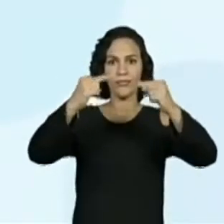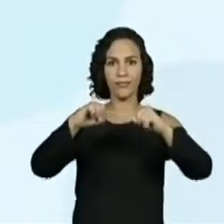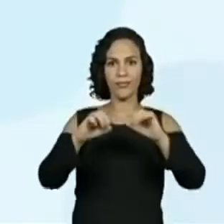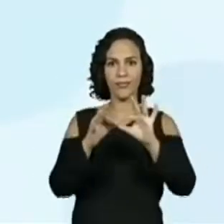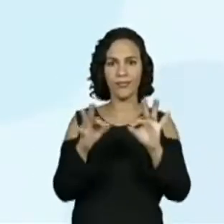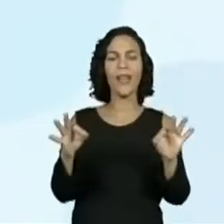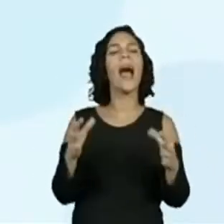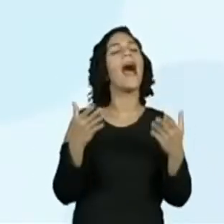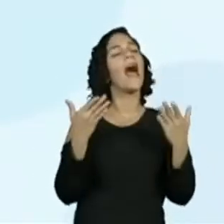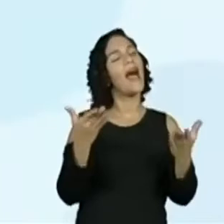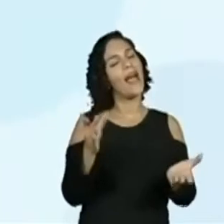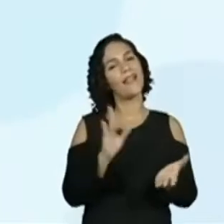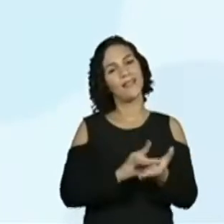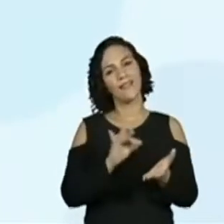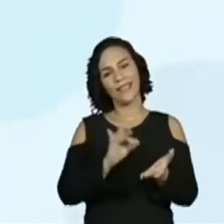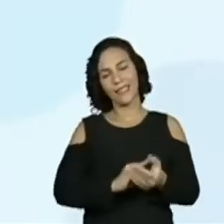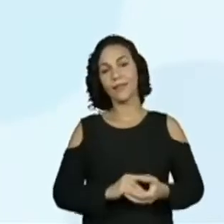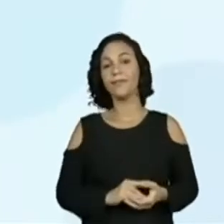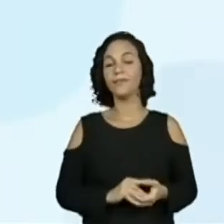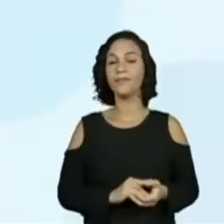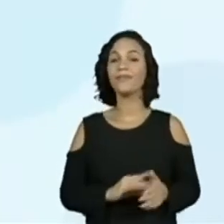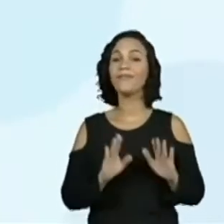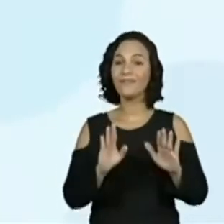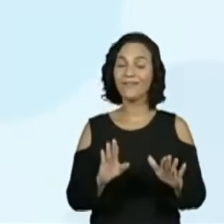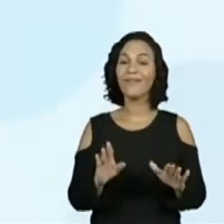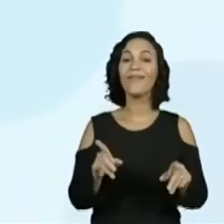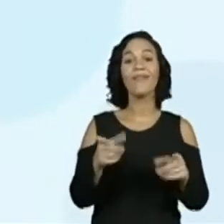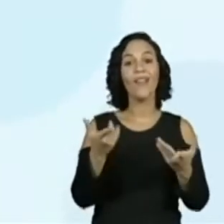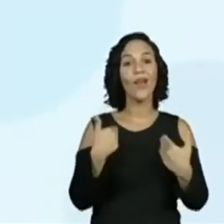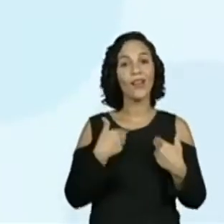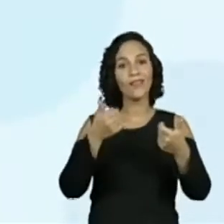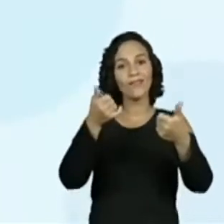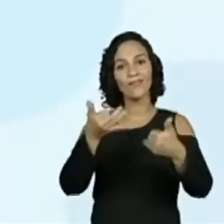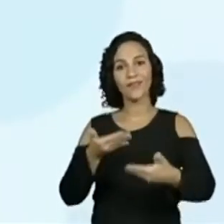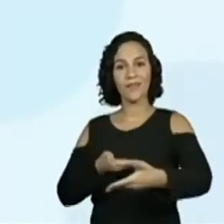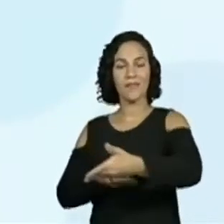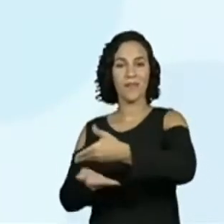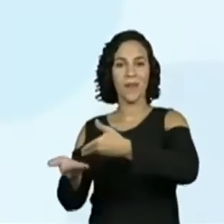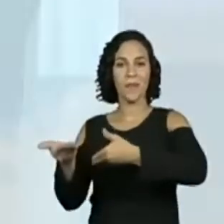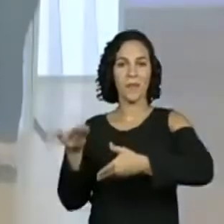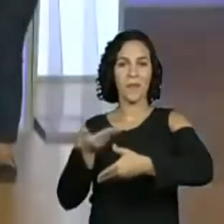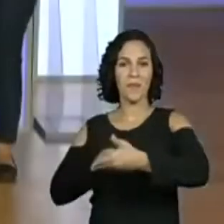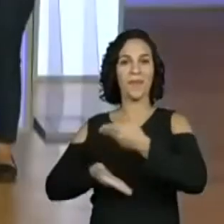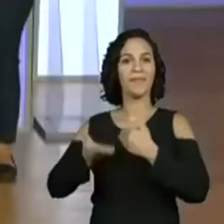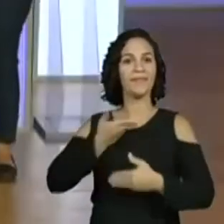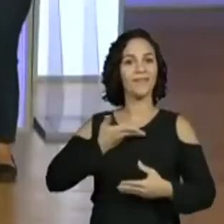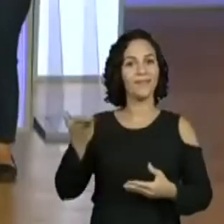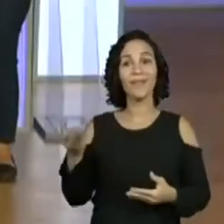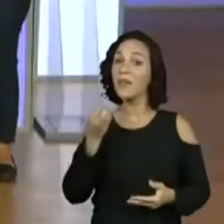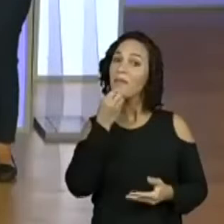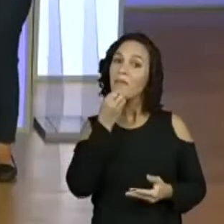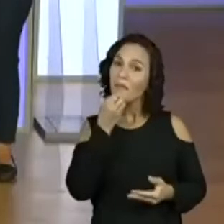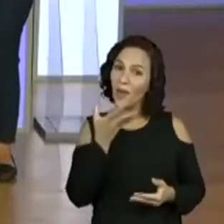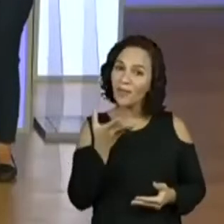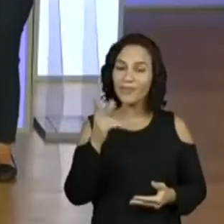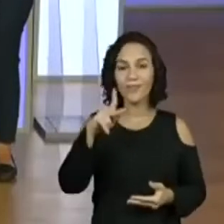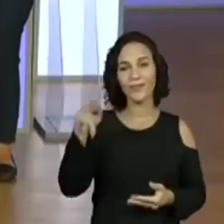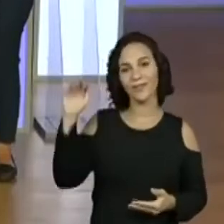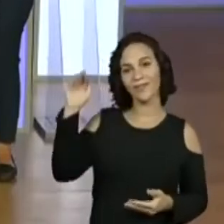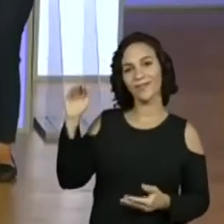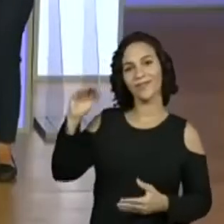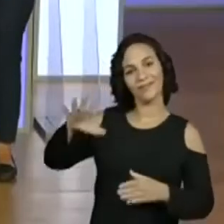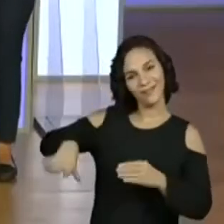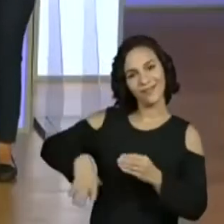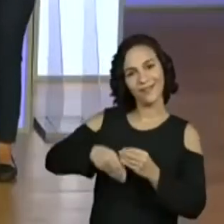É verdade. Então, logo e olha mais... só, a gente acaba de falar da colaboração com o colega. Que bom, dona professora Joyce, que pôde